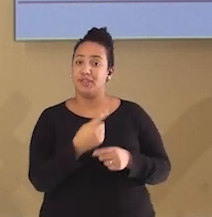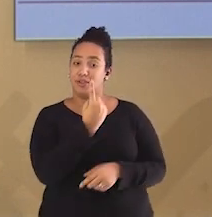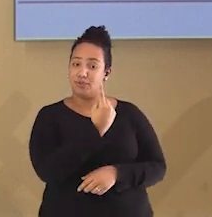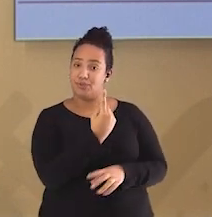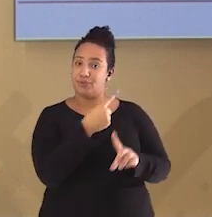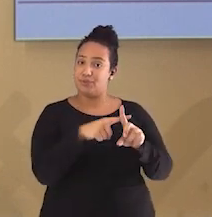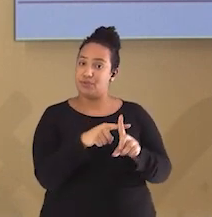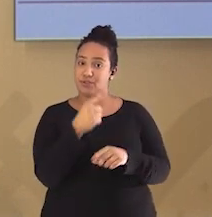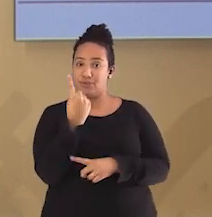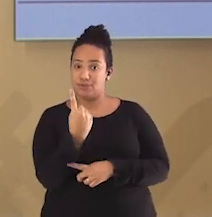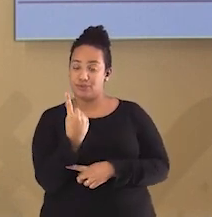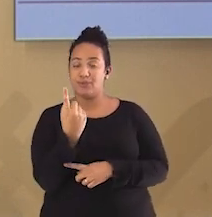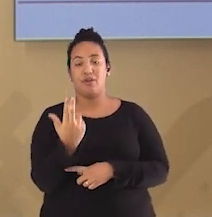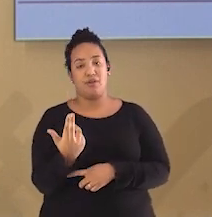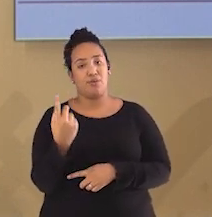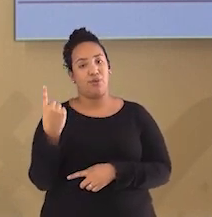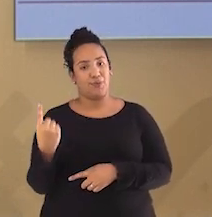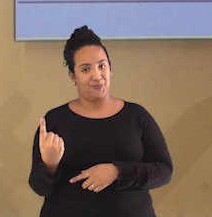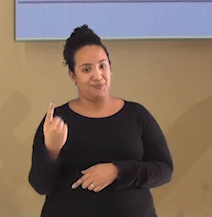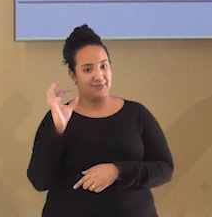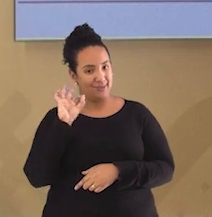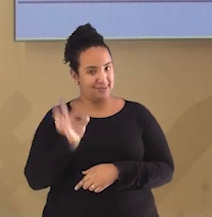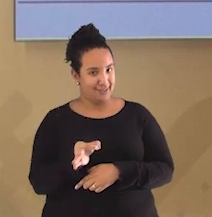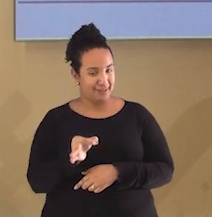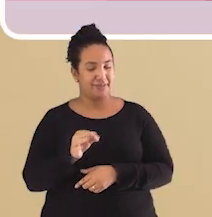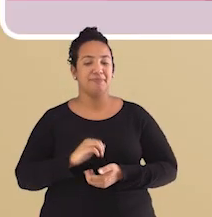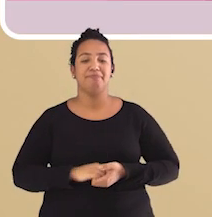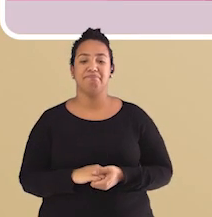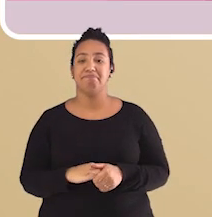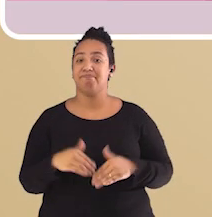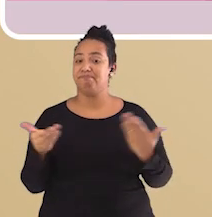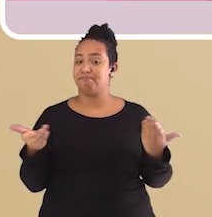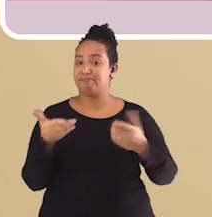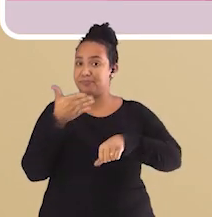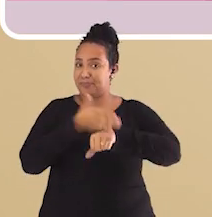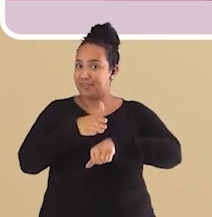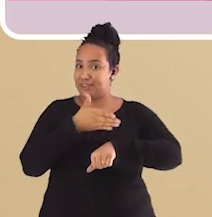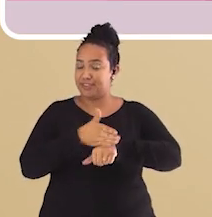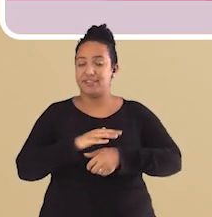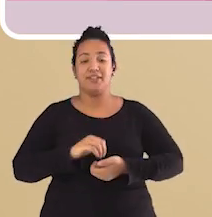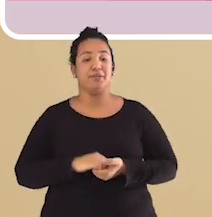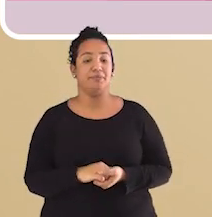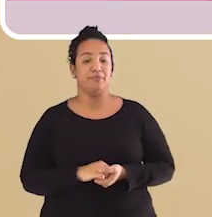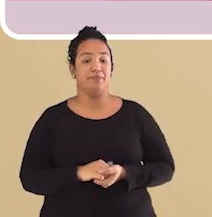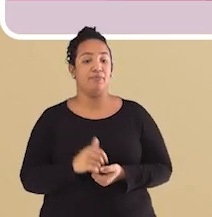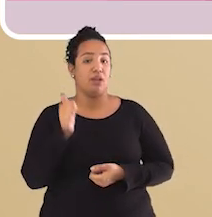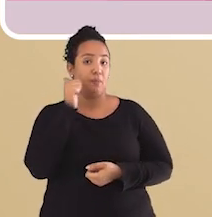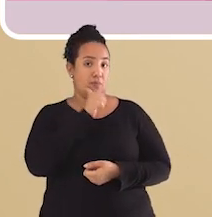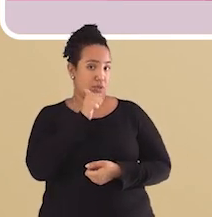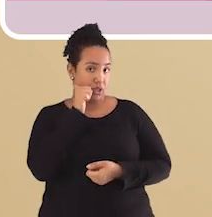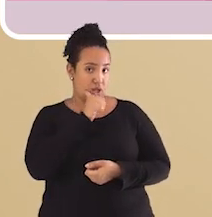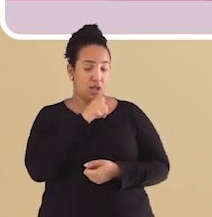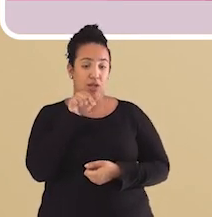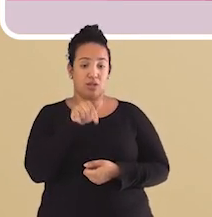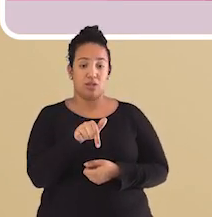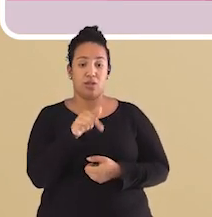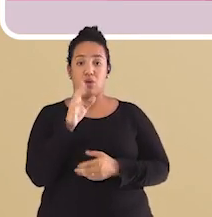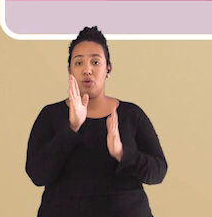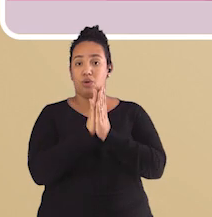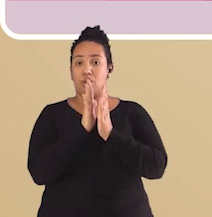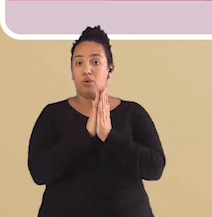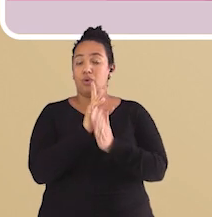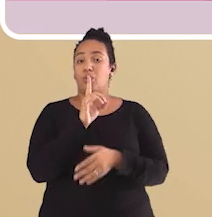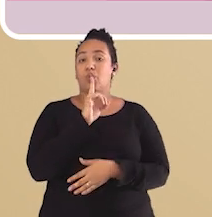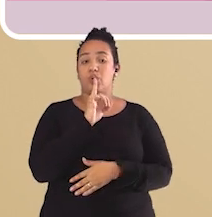1 vezes 1 é sempre igual a 1, ok? Vamos praticar? Lúcia, em seu aniversário,